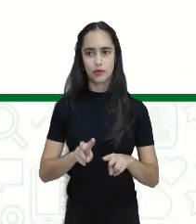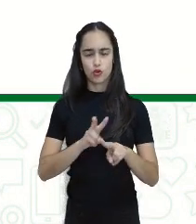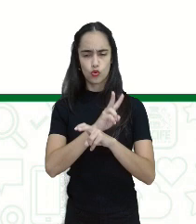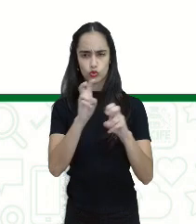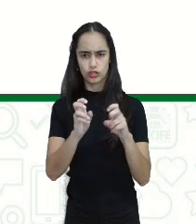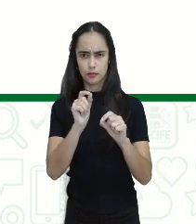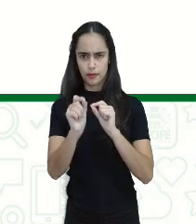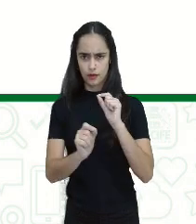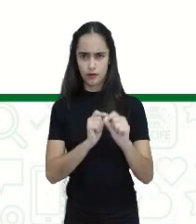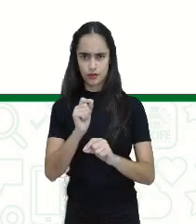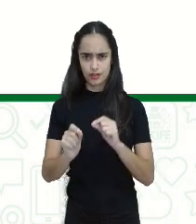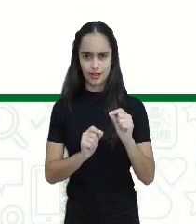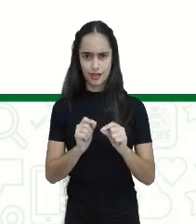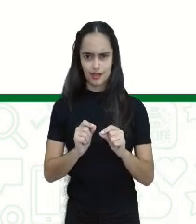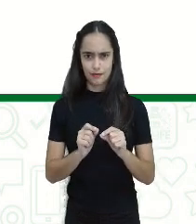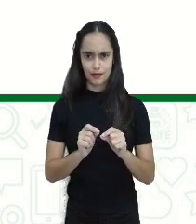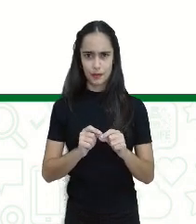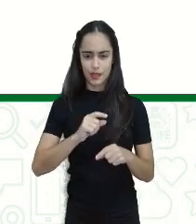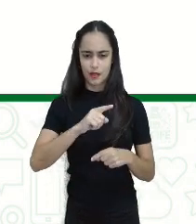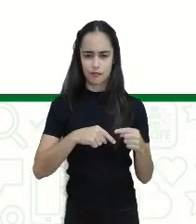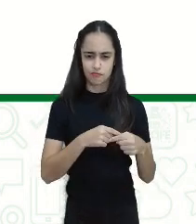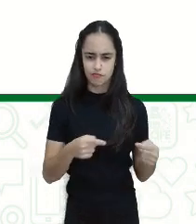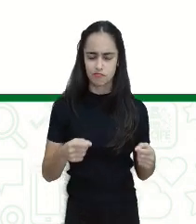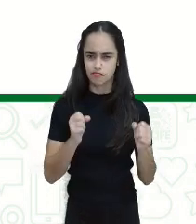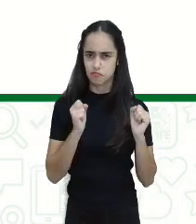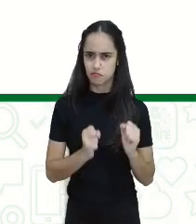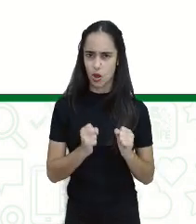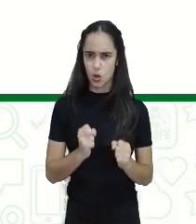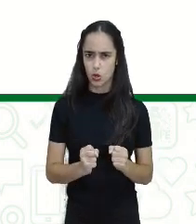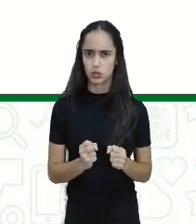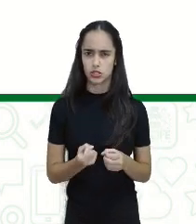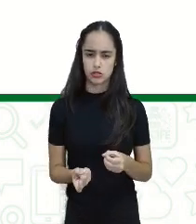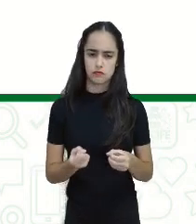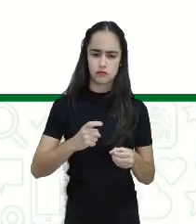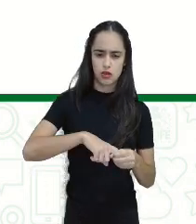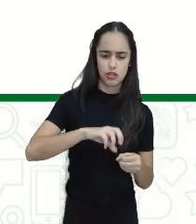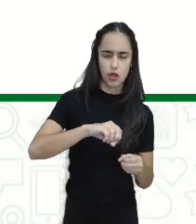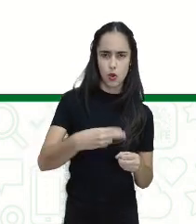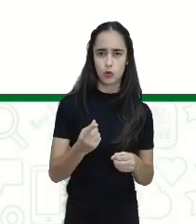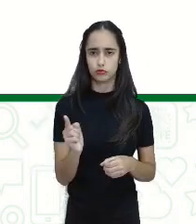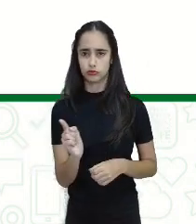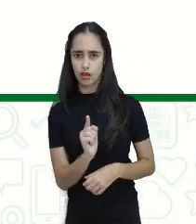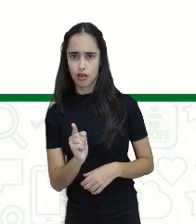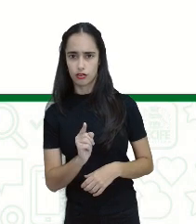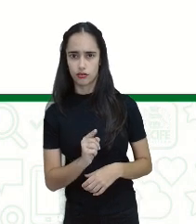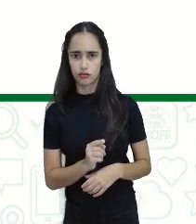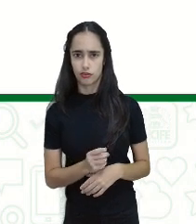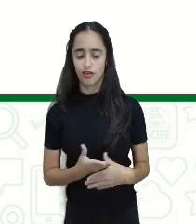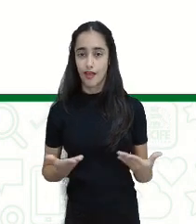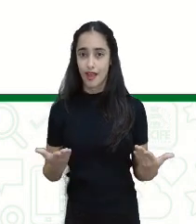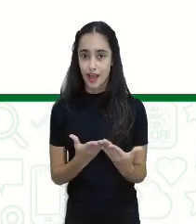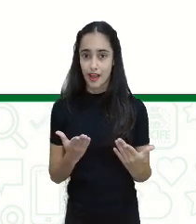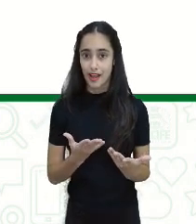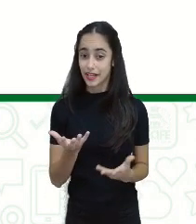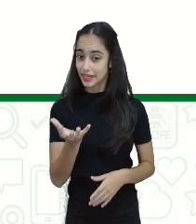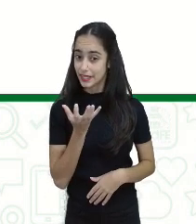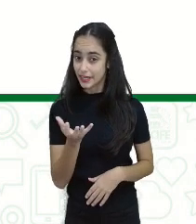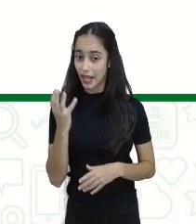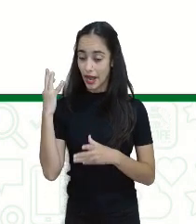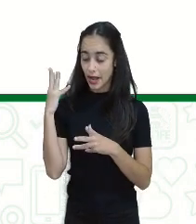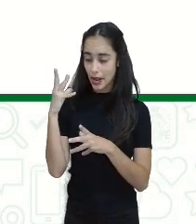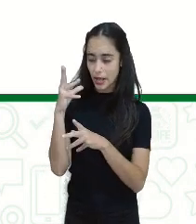que são as transformações reversíveis e não reversíveis. E eu vou resgatar uma coisa que a gente fez na